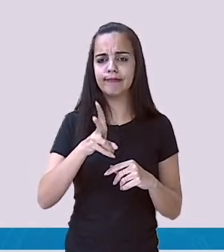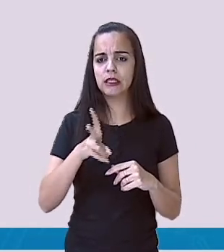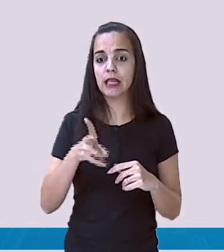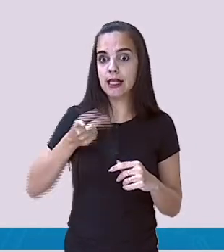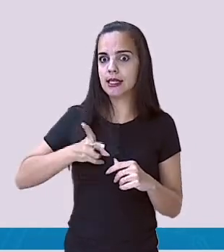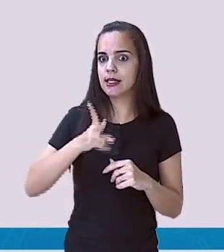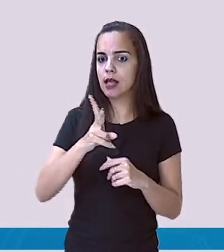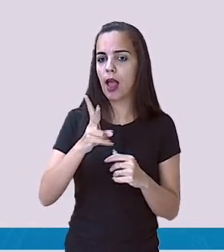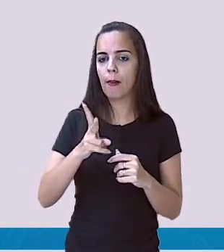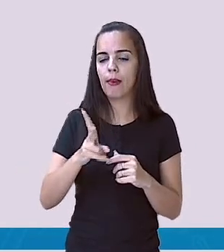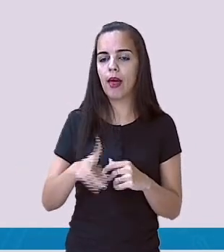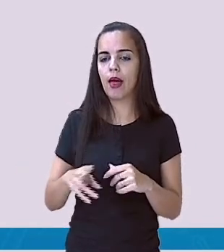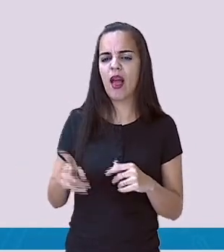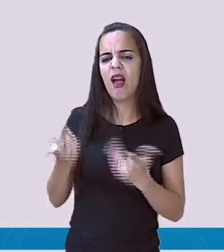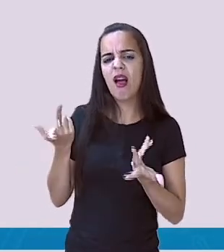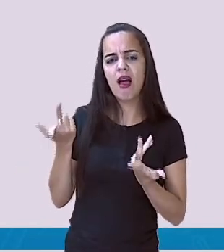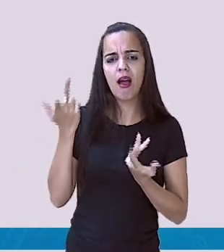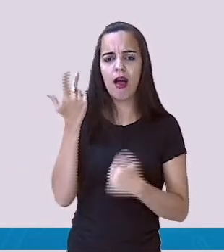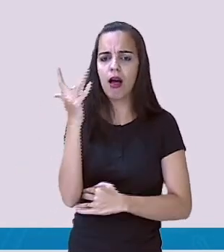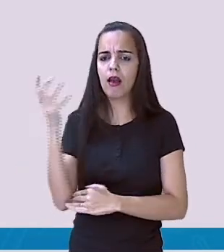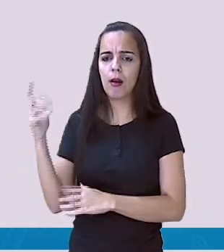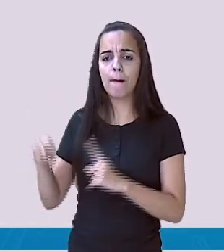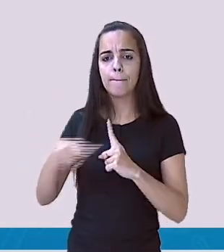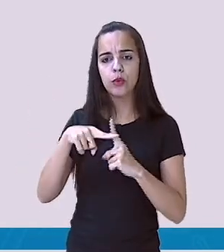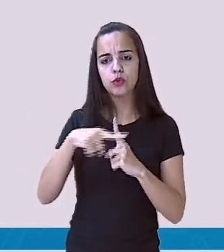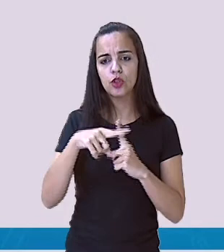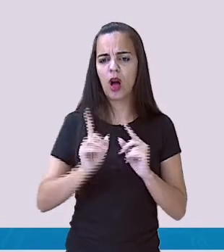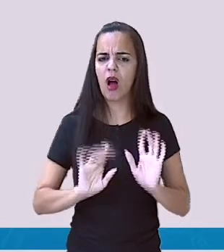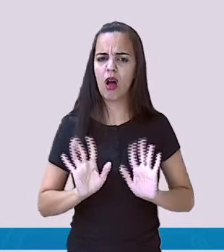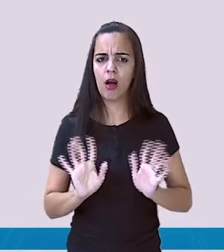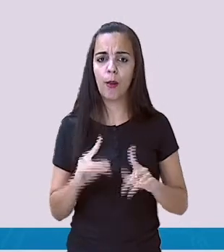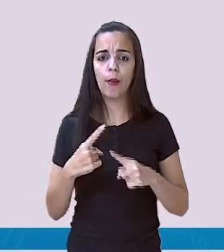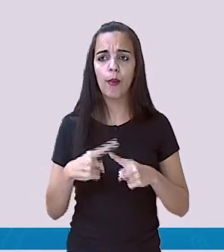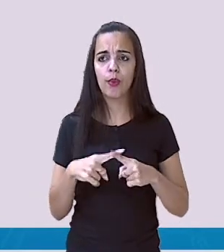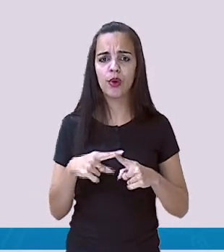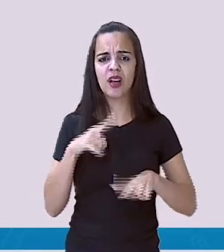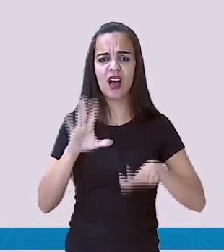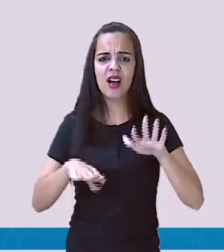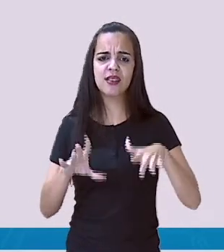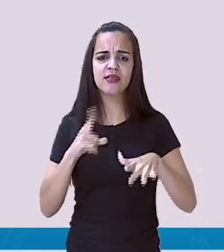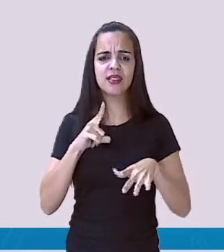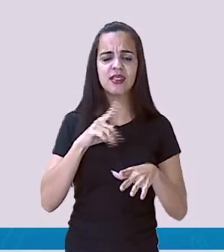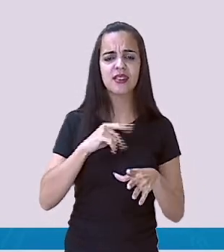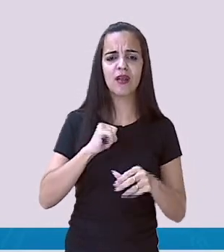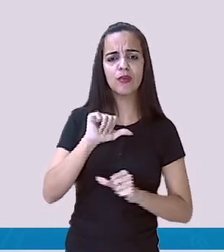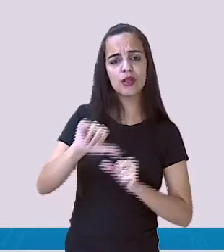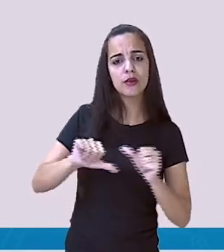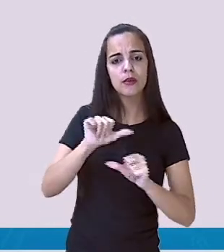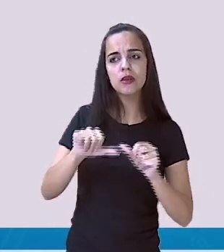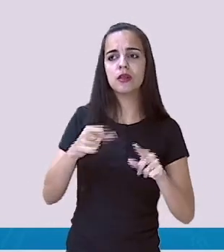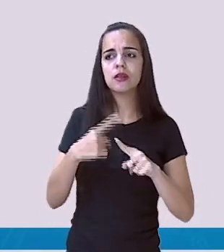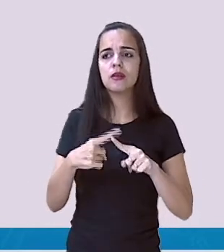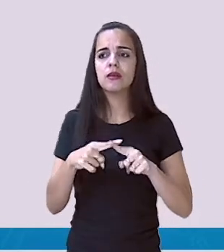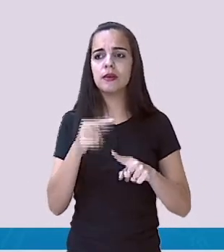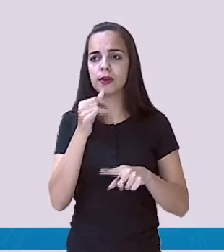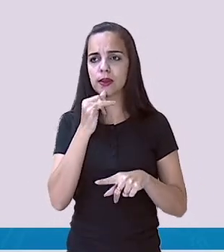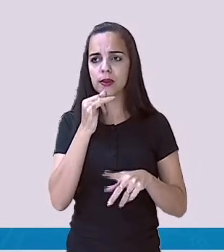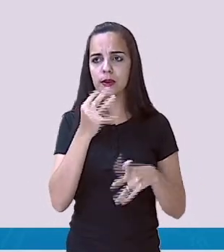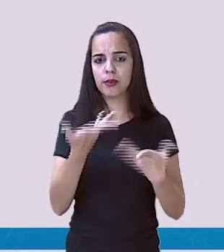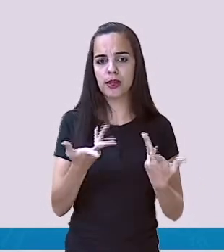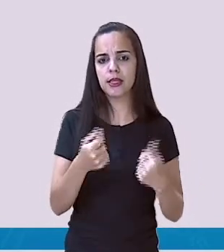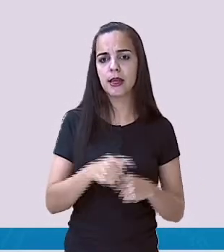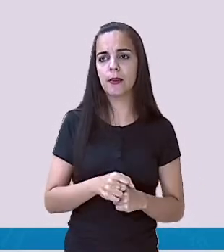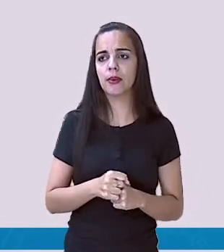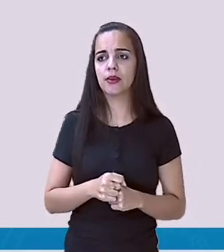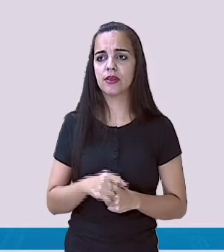muito bom para o desenvolvimento social e tudo, mas nem sempre a modificação da paisagem, ela traz resultados